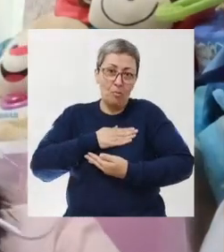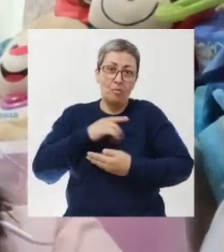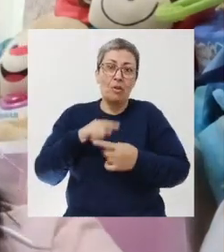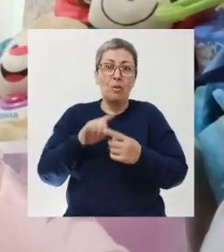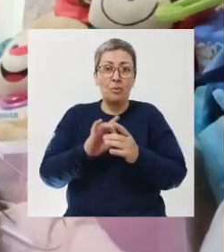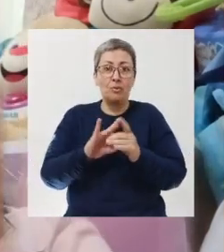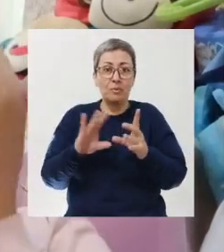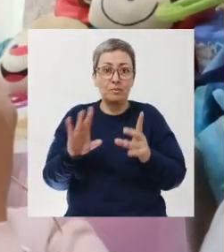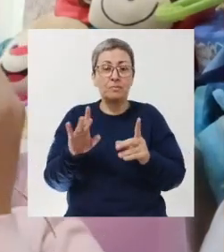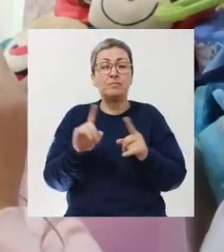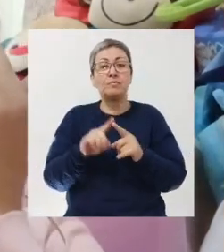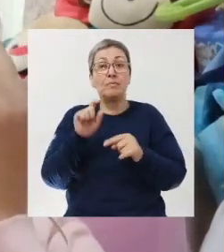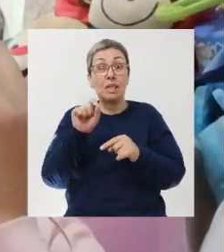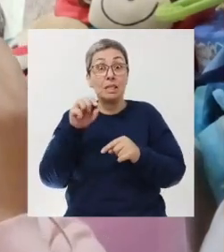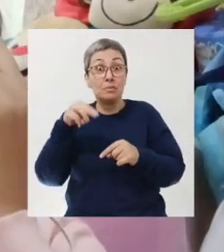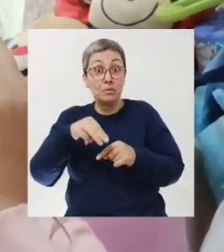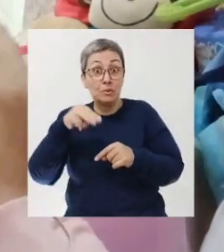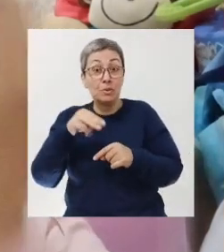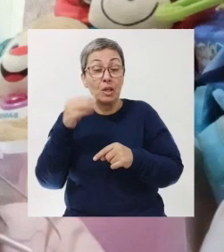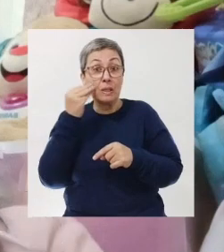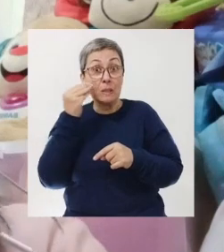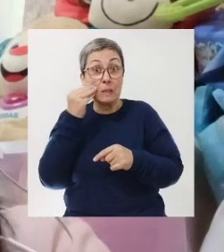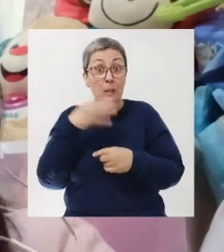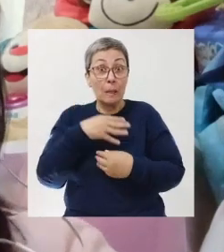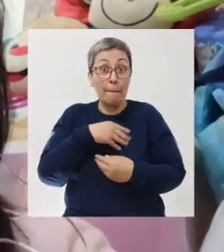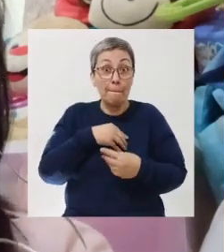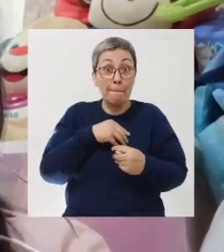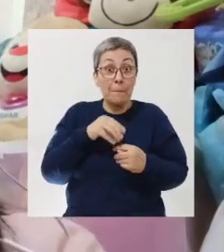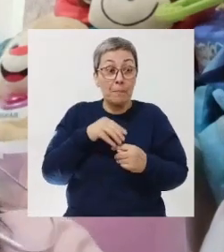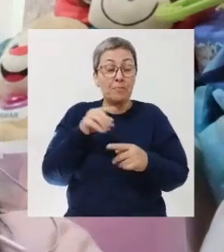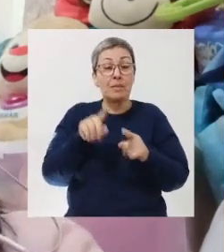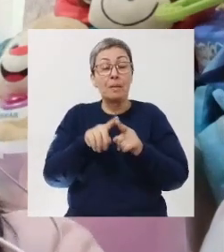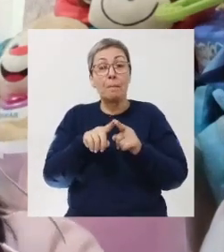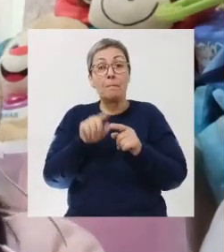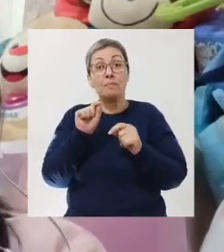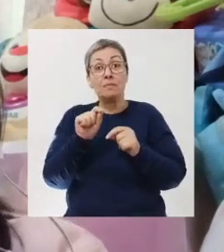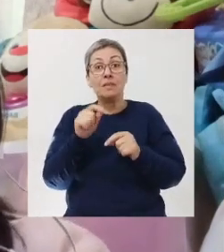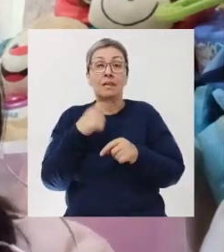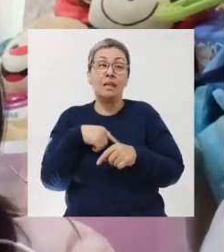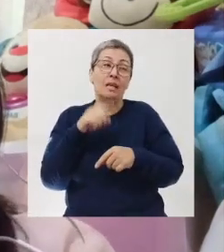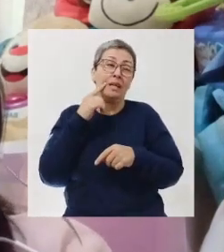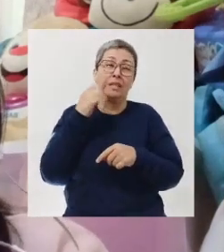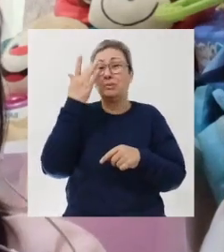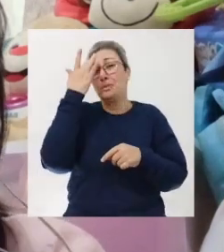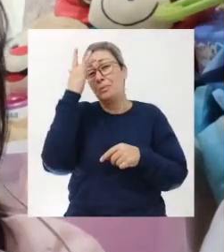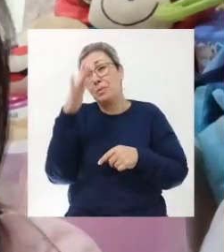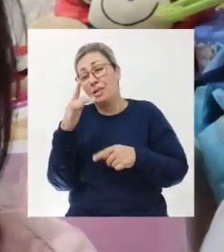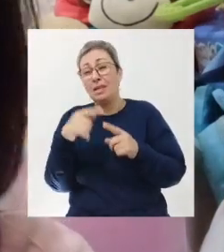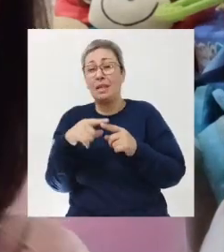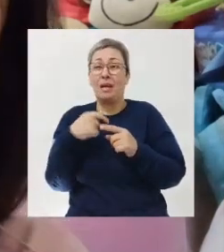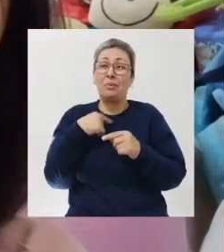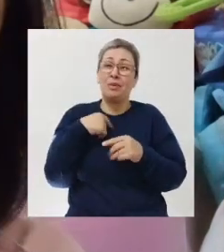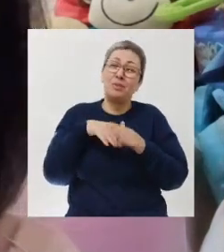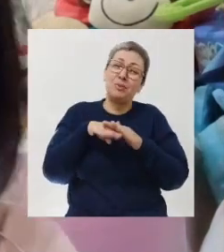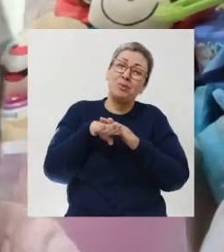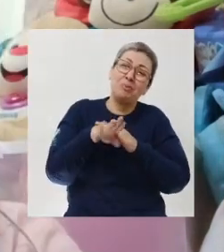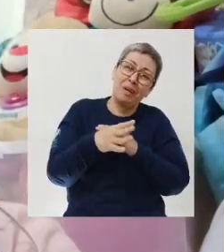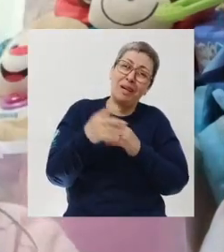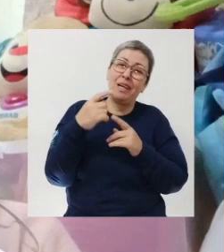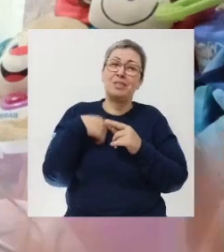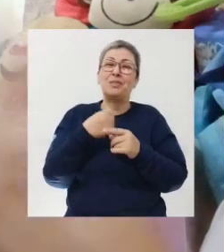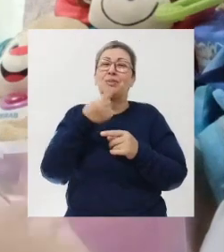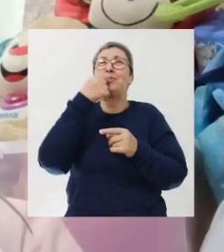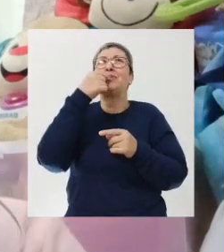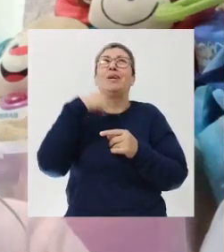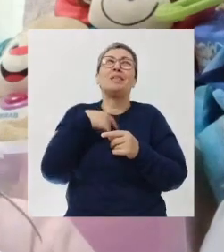o peito, quando foi autorizado, né? Eu tinha 10 minutos para tentar fazer eles pegarem o peito. E eles não sabiam, porque estavam